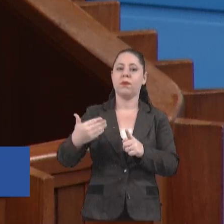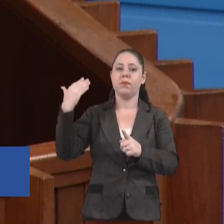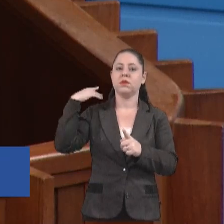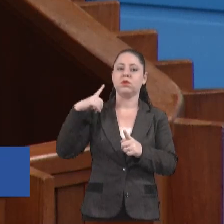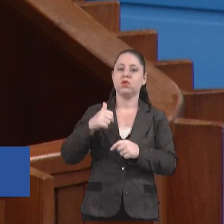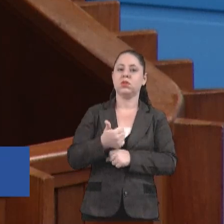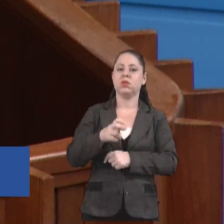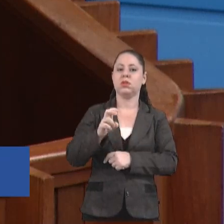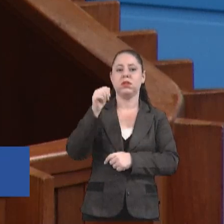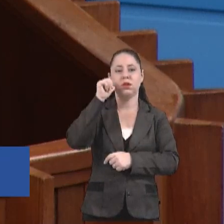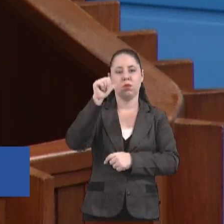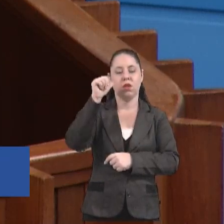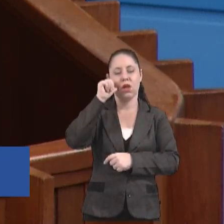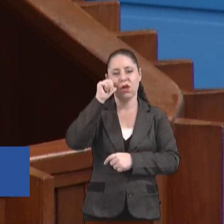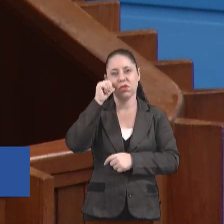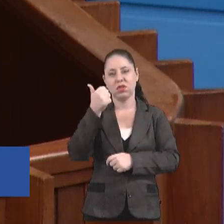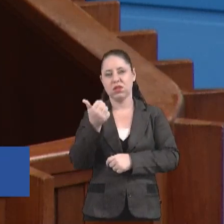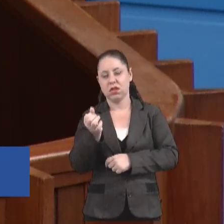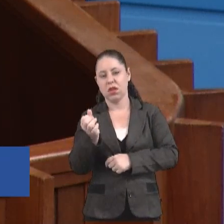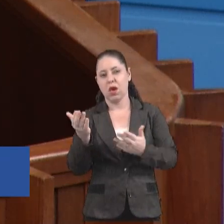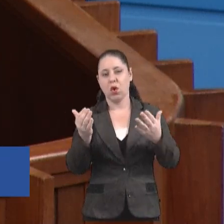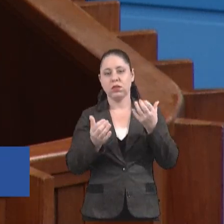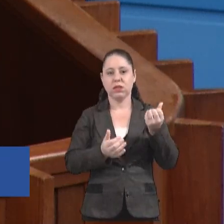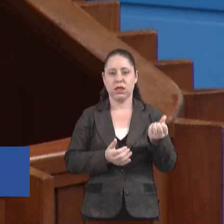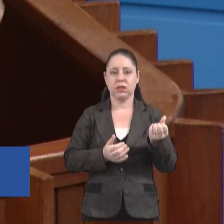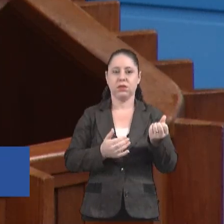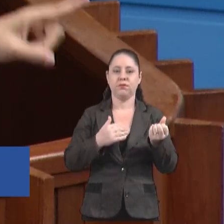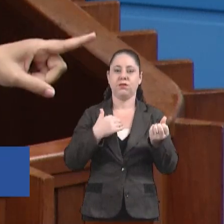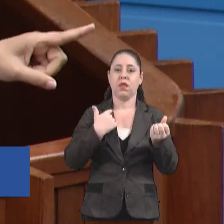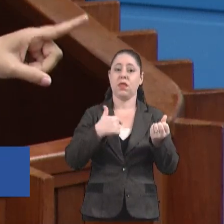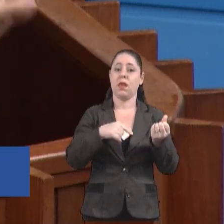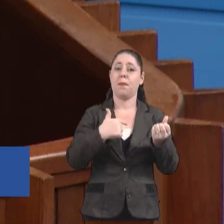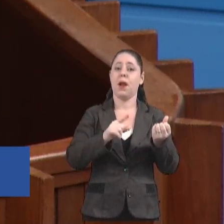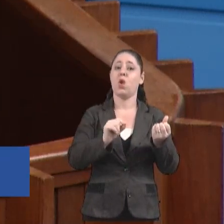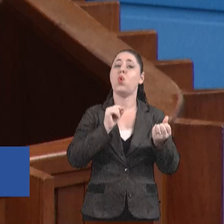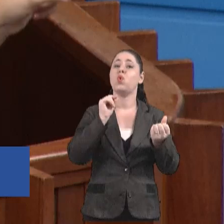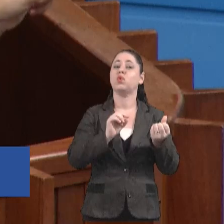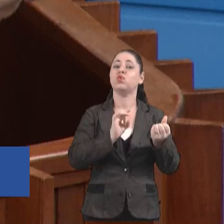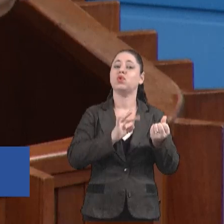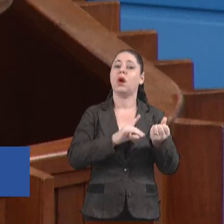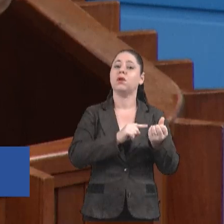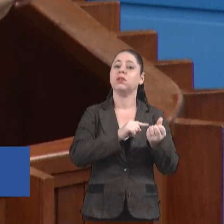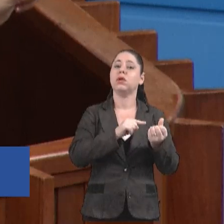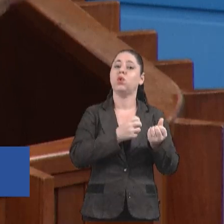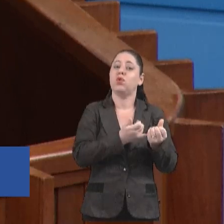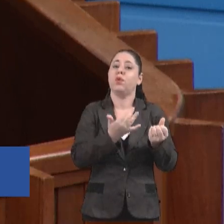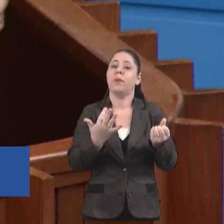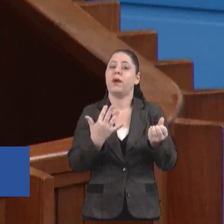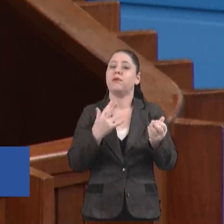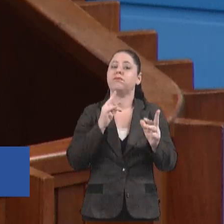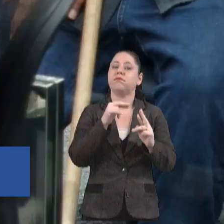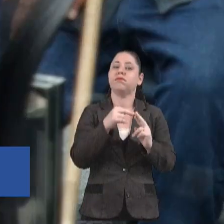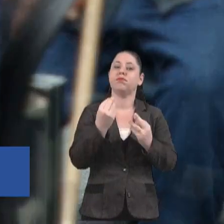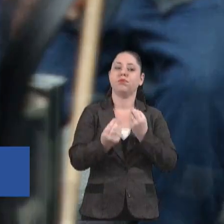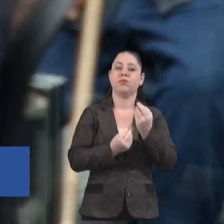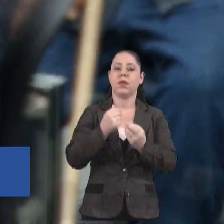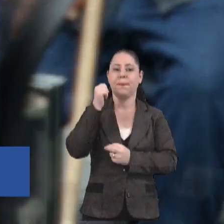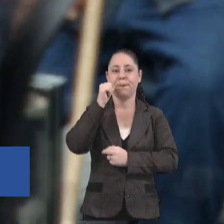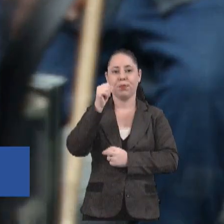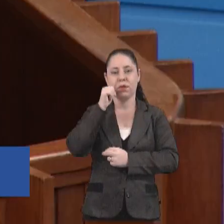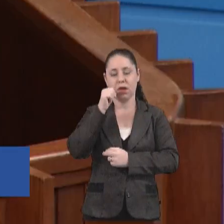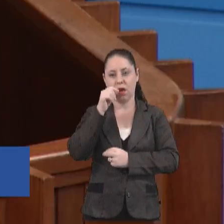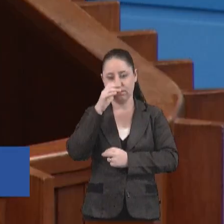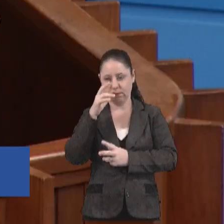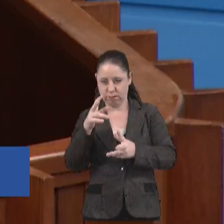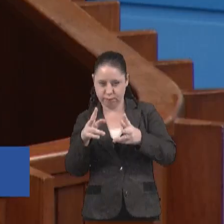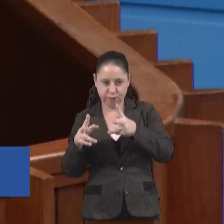era 15 ou 16 mulheres, agora elas estão em 6. Isso diz respeito, isso diz muito respeito ao como as mulheres estão